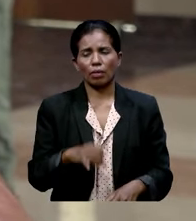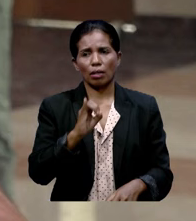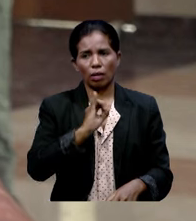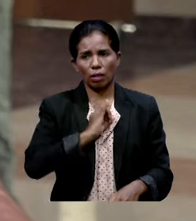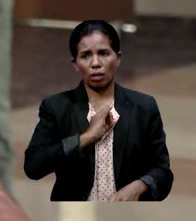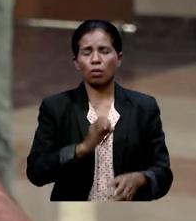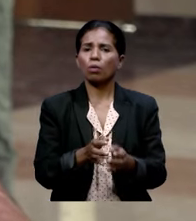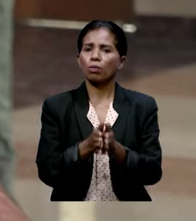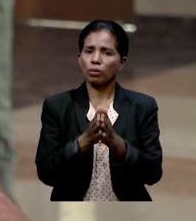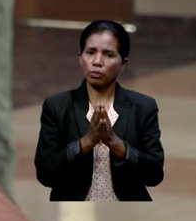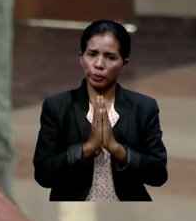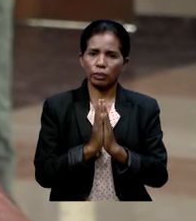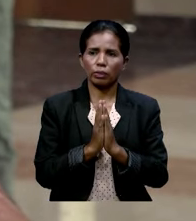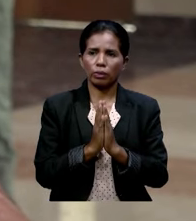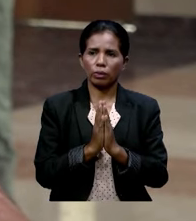Russubá,